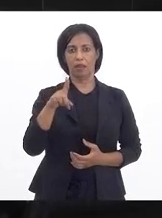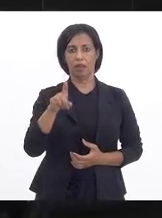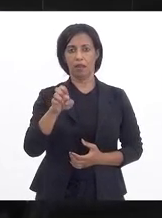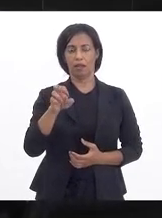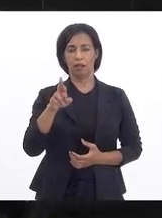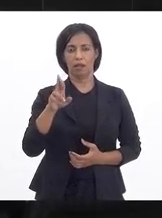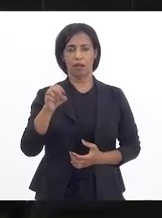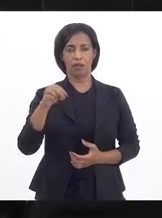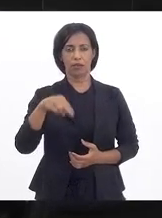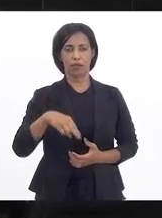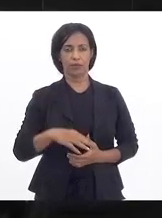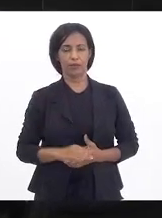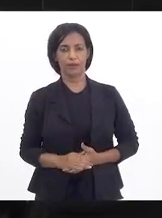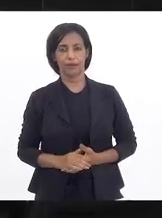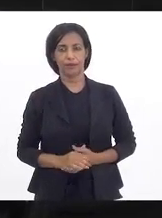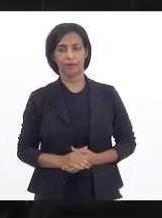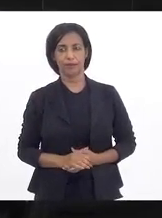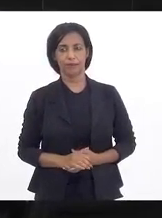Moraes